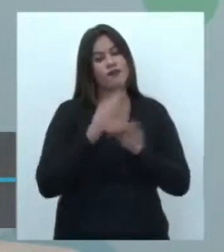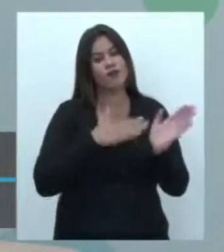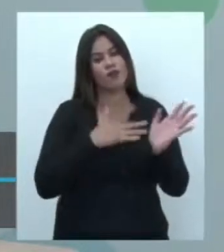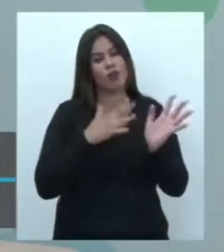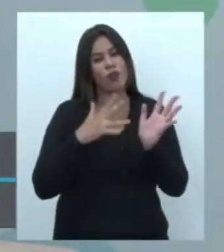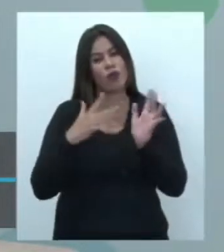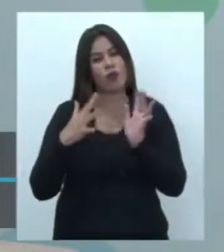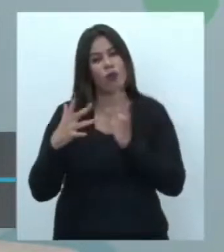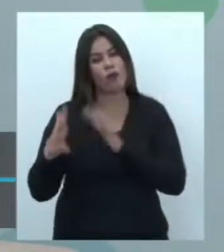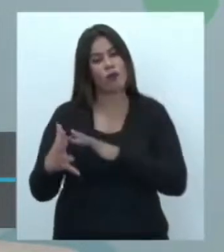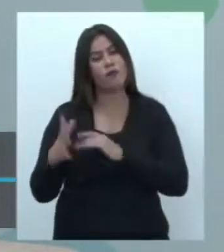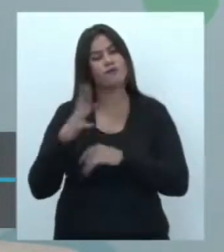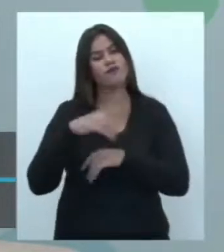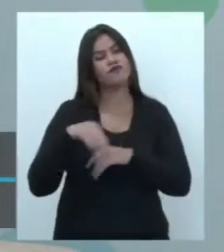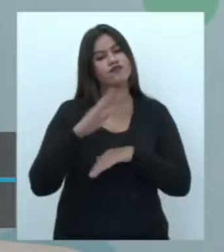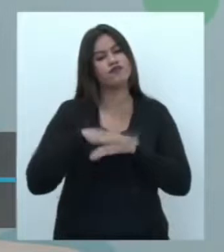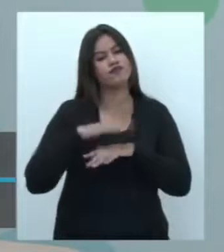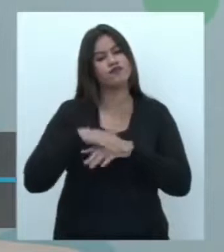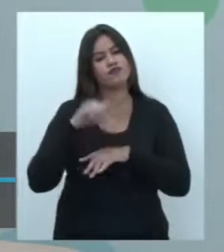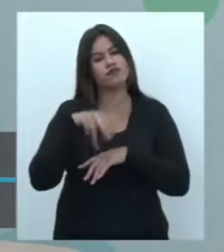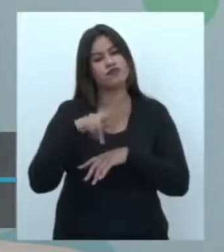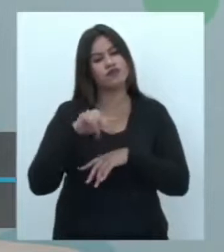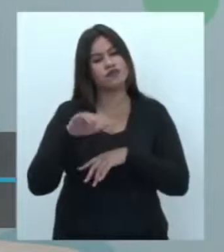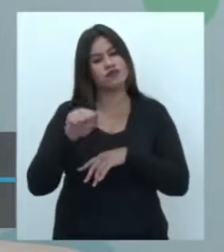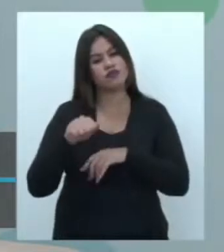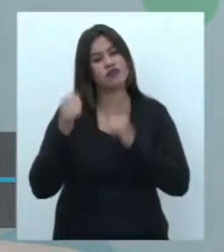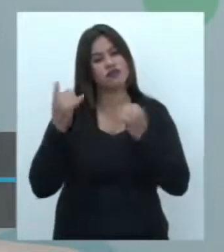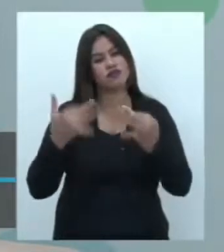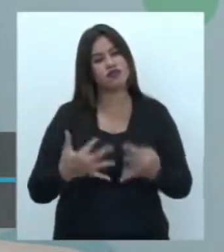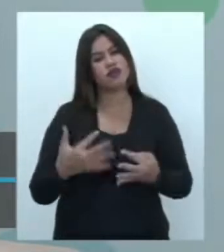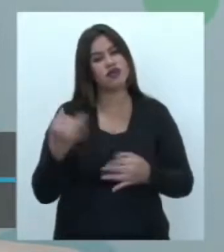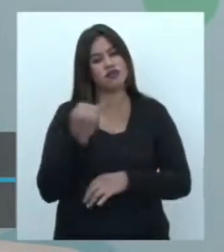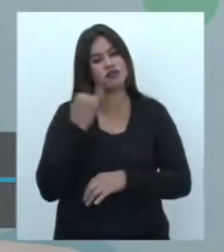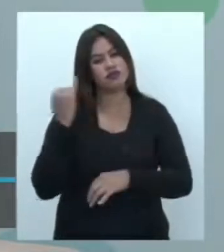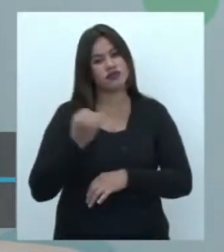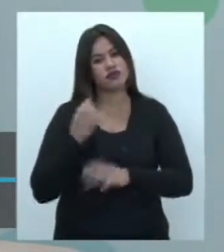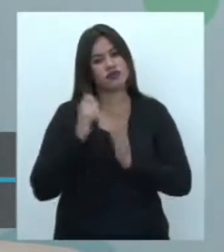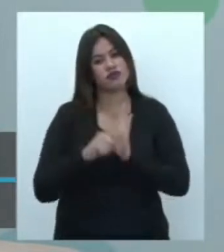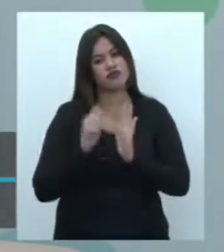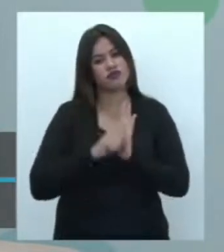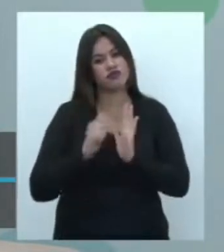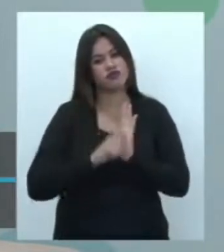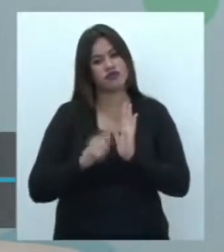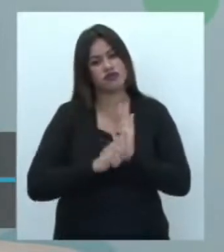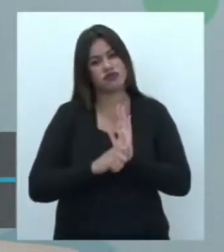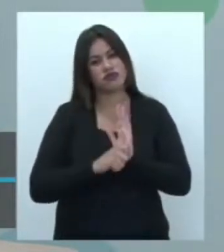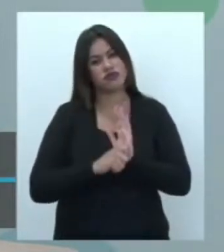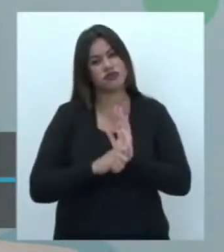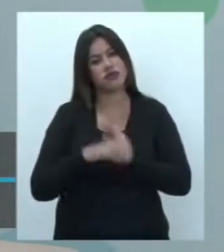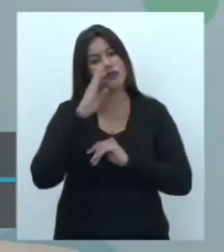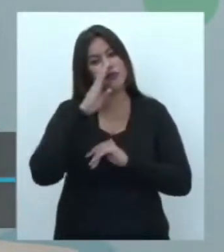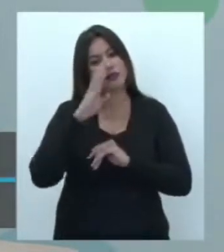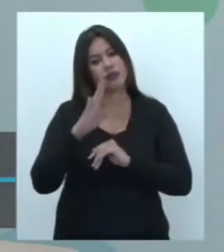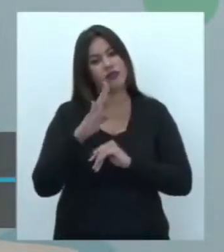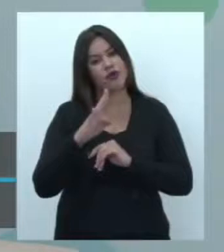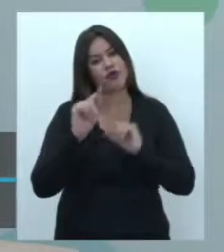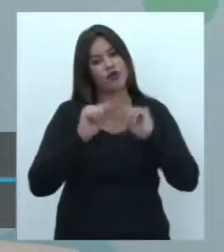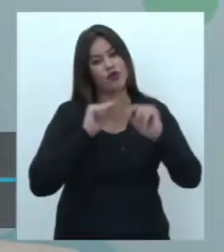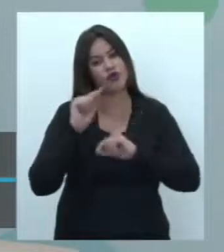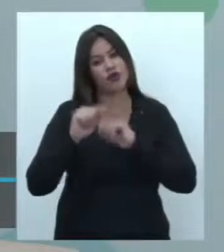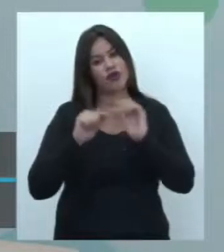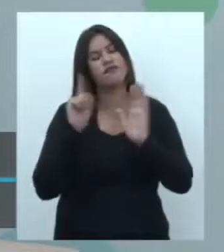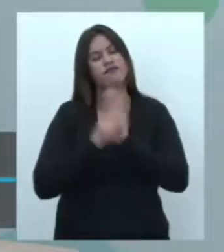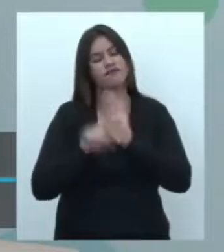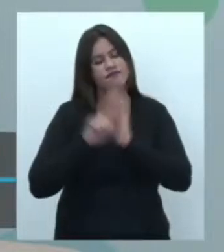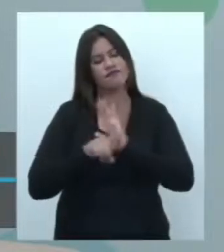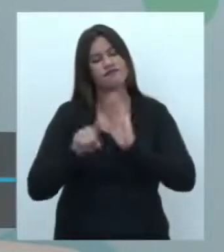Mariana vai expor, explicar para vocês, é importante que vocês façam as anotações, principalmente dessas questões ao final do